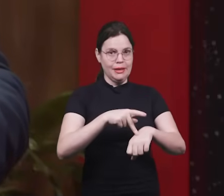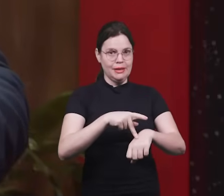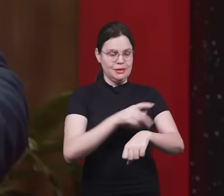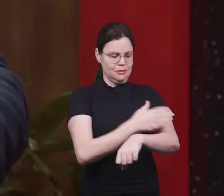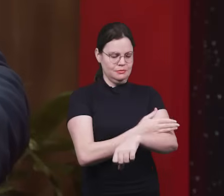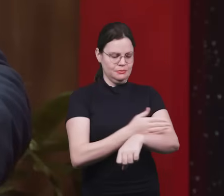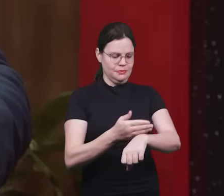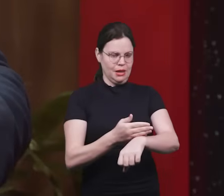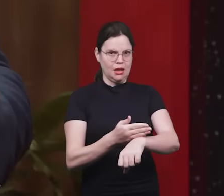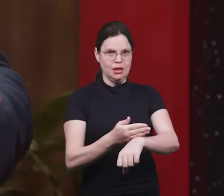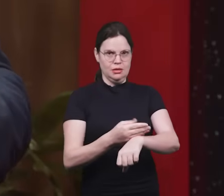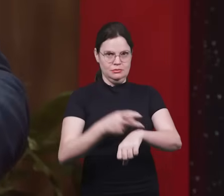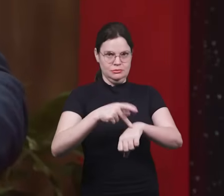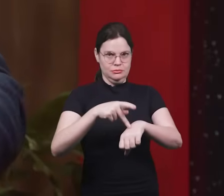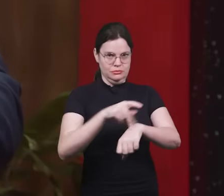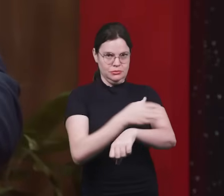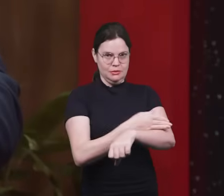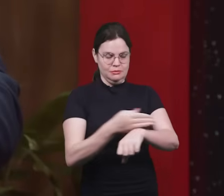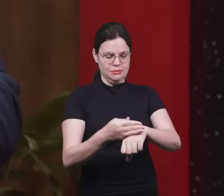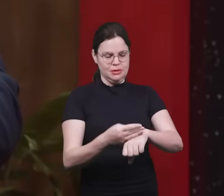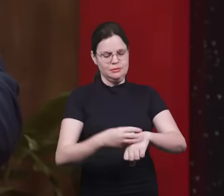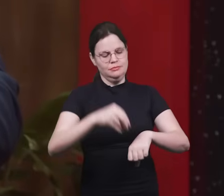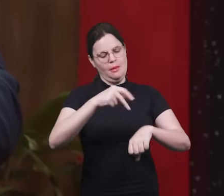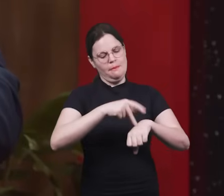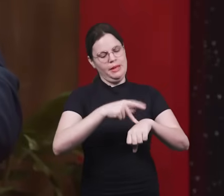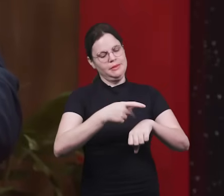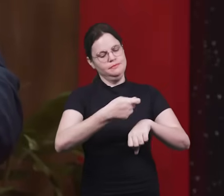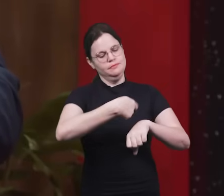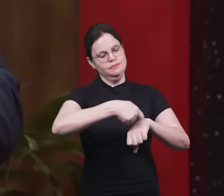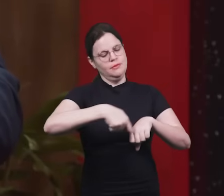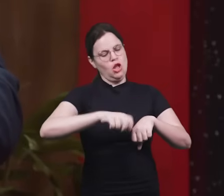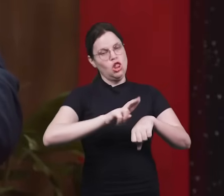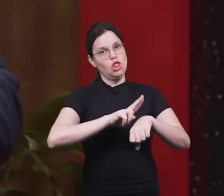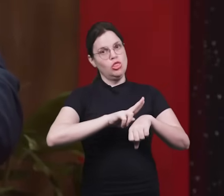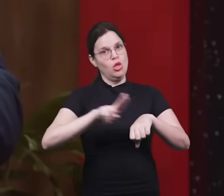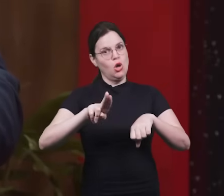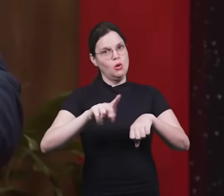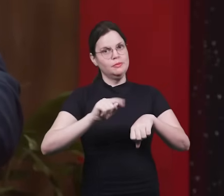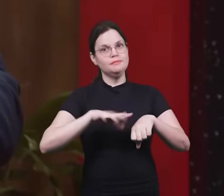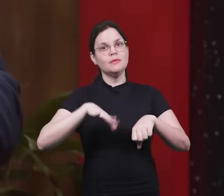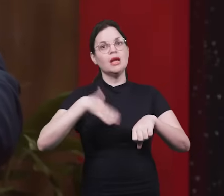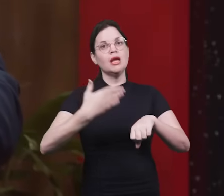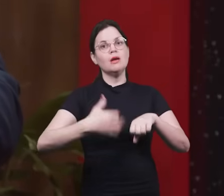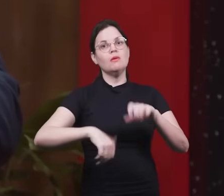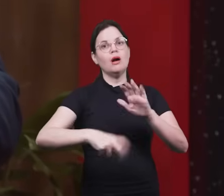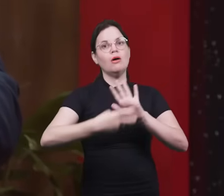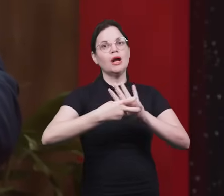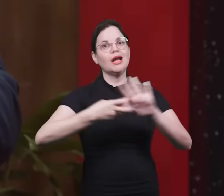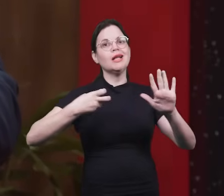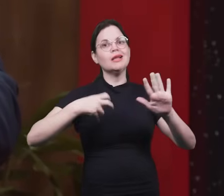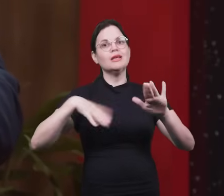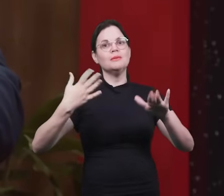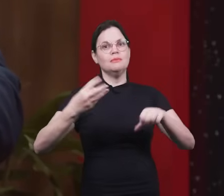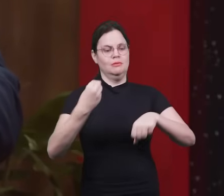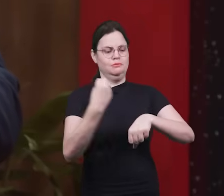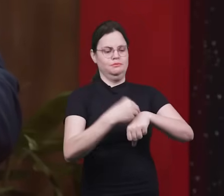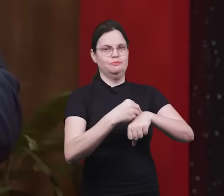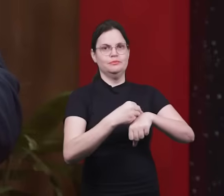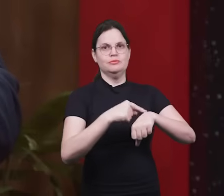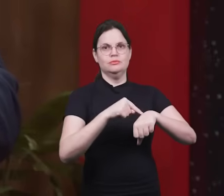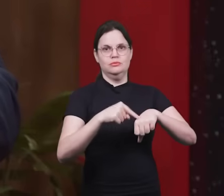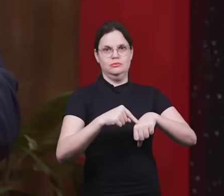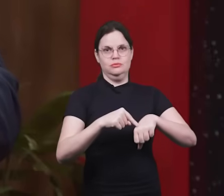branca havia o nome daquela pessoa e o crime ou a questão, a causa que havia